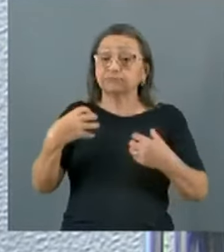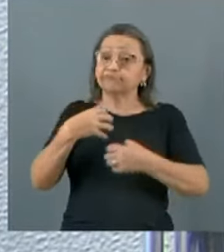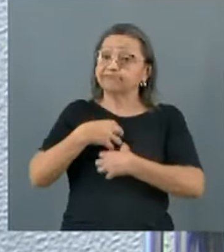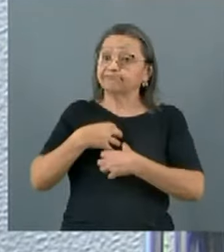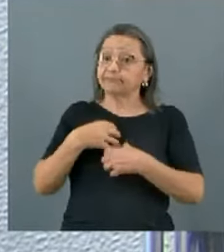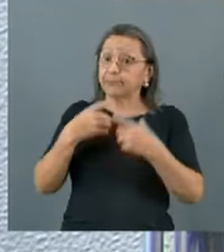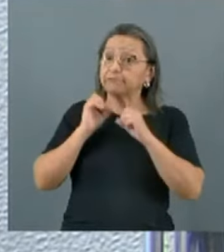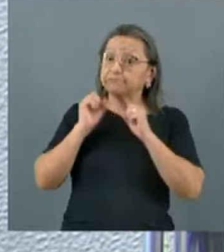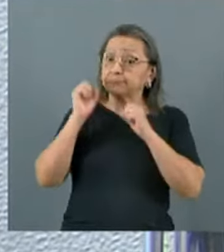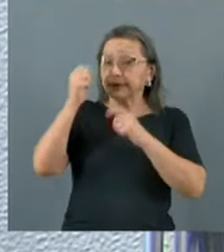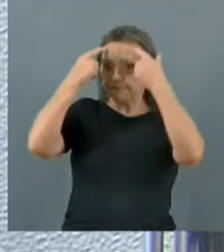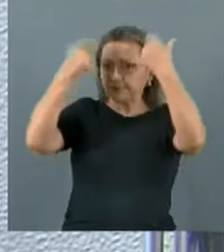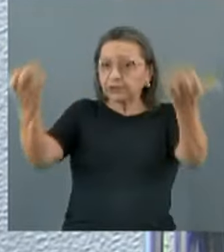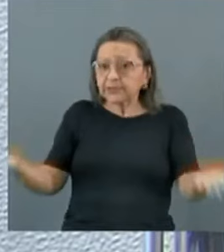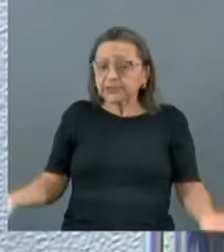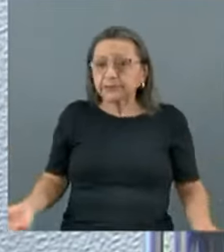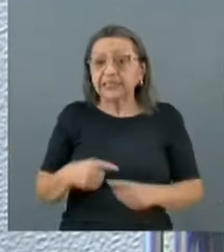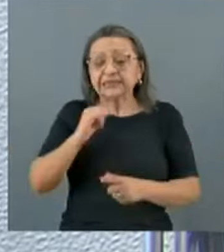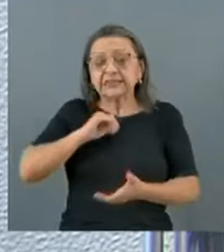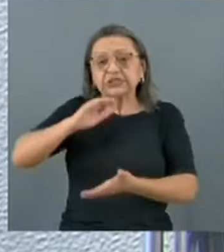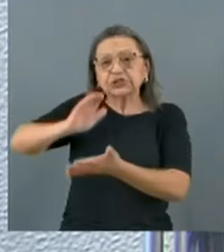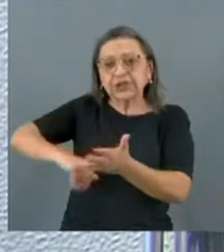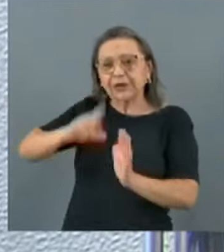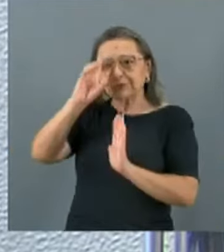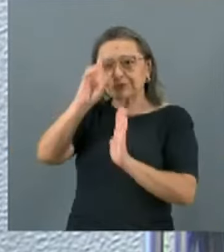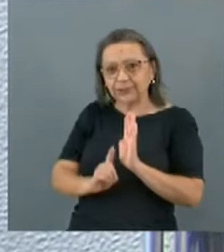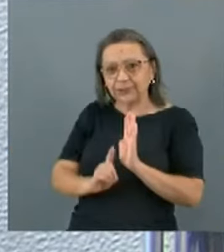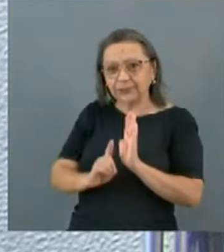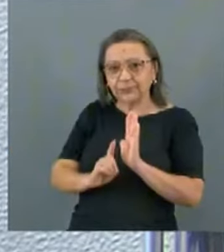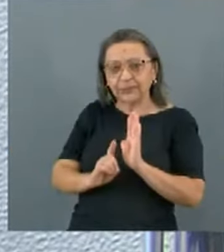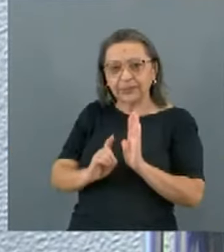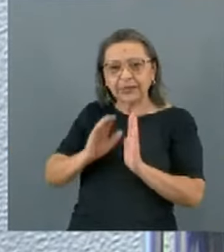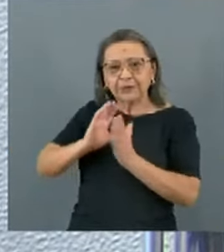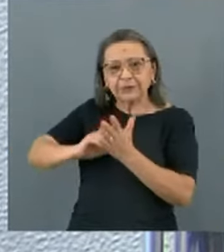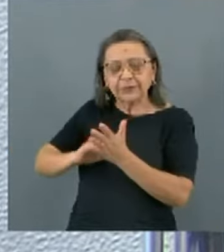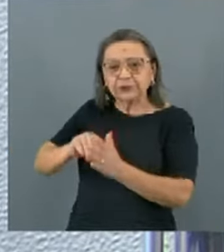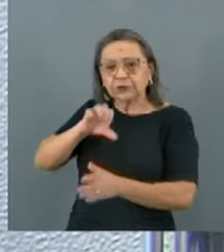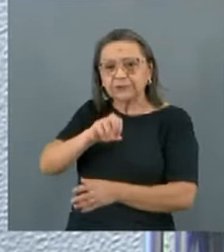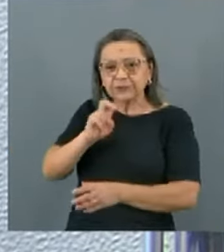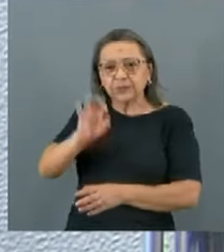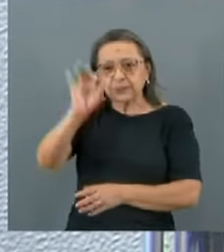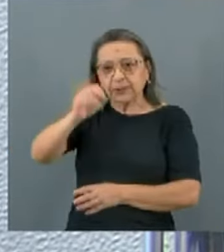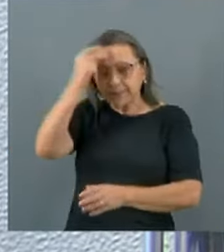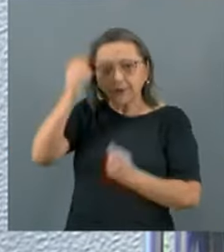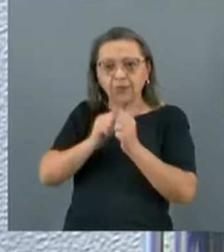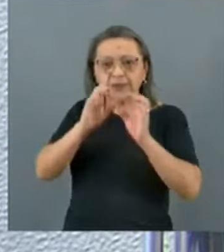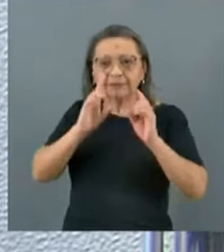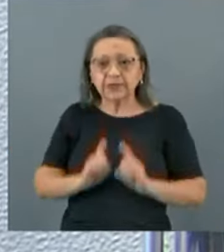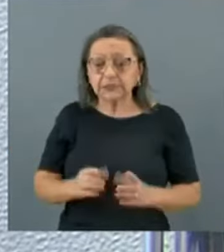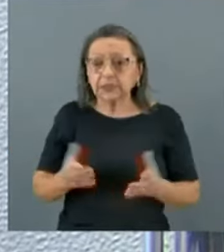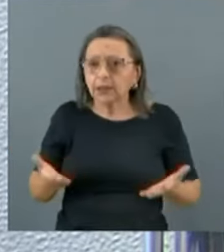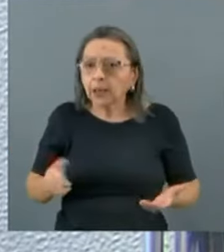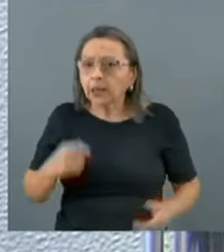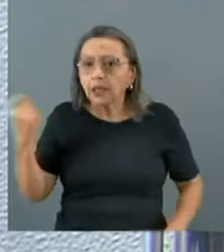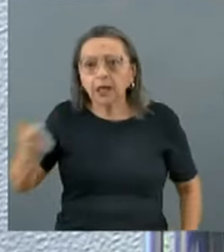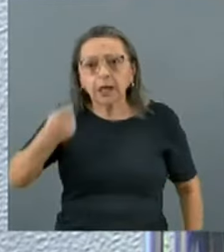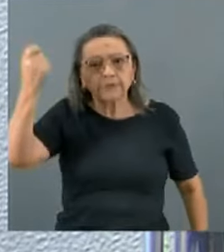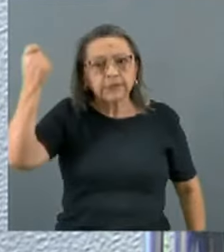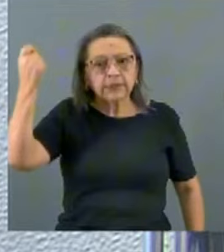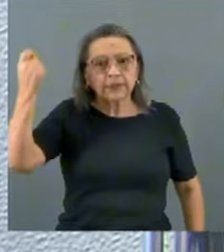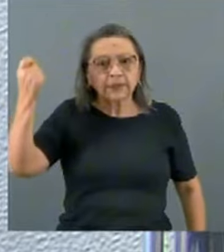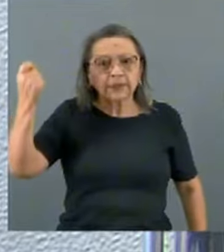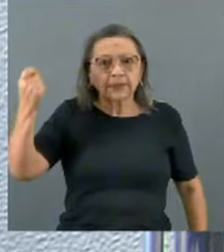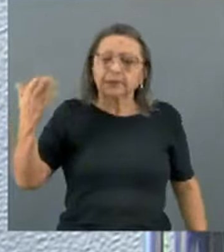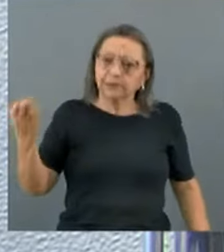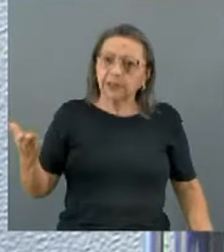tributária. Porque você tirar o direito à isenção de 95% das pessoas com deficiência é algo muito grave. Nós